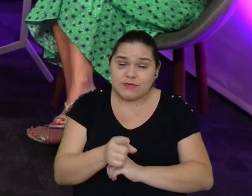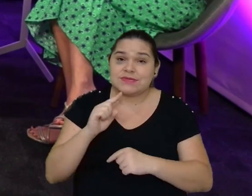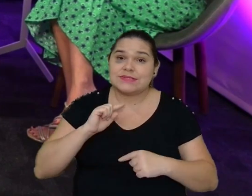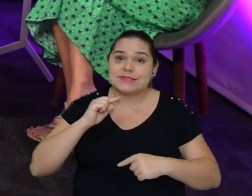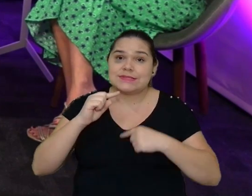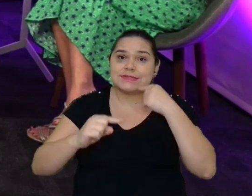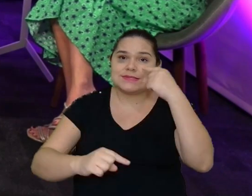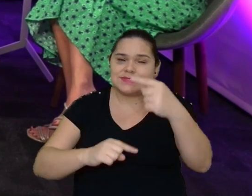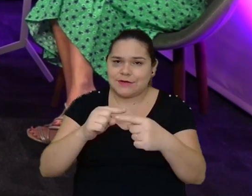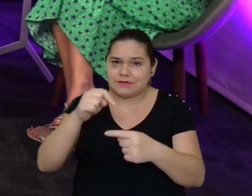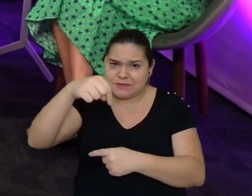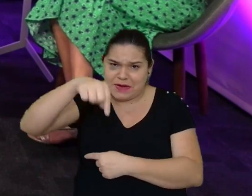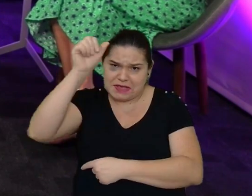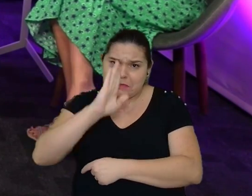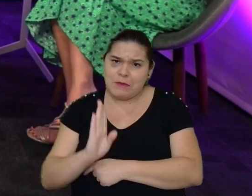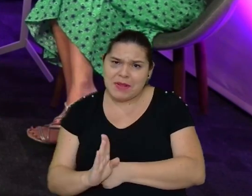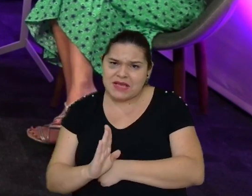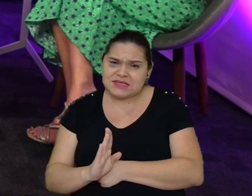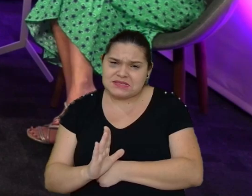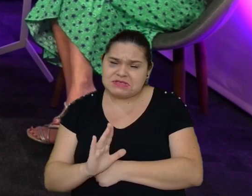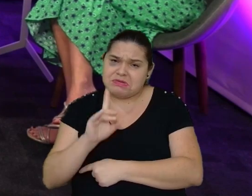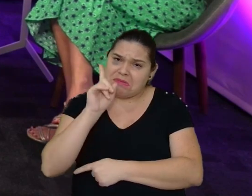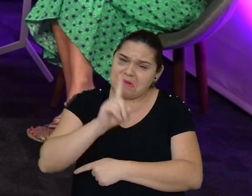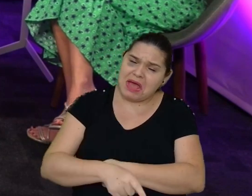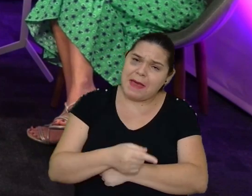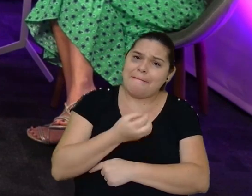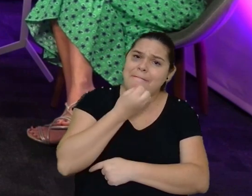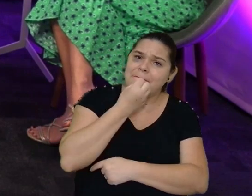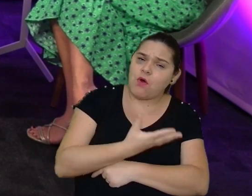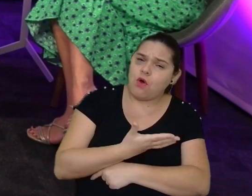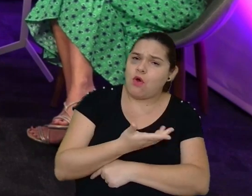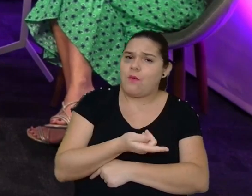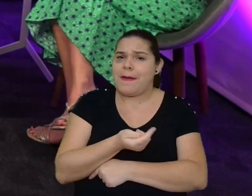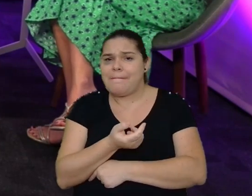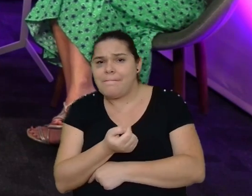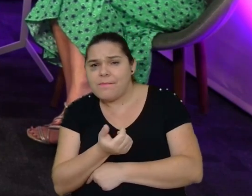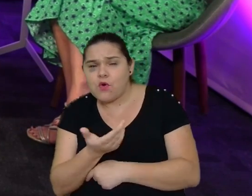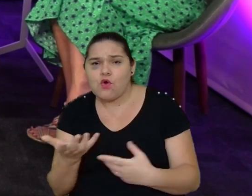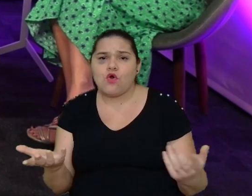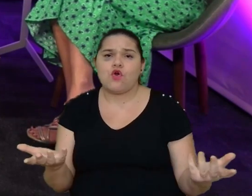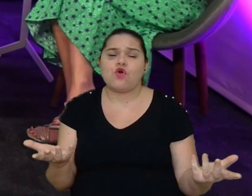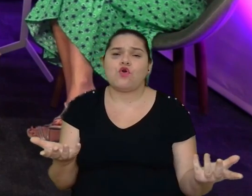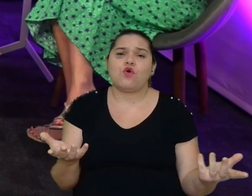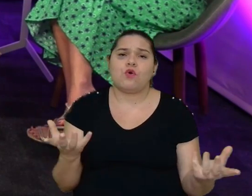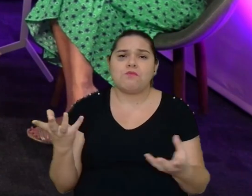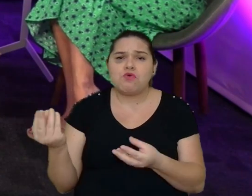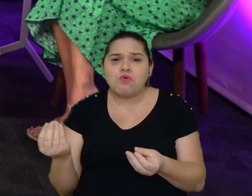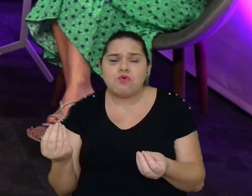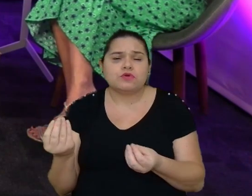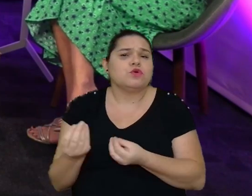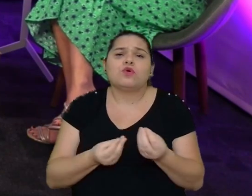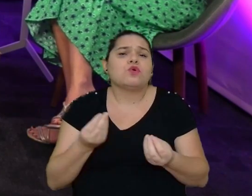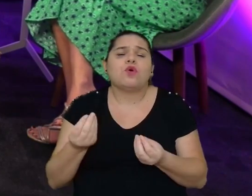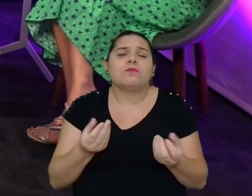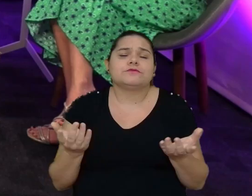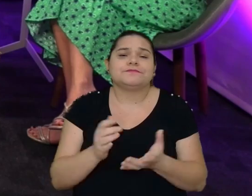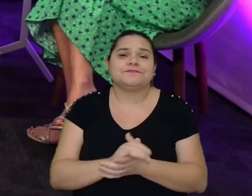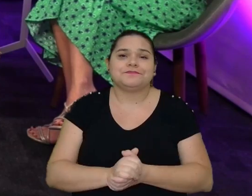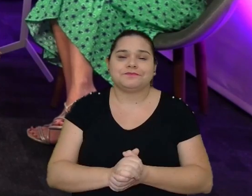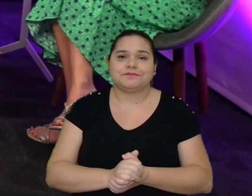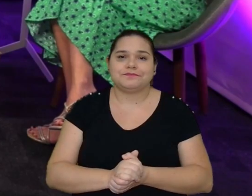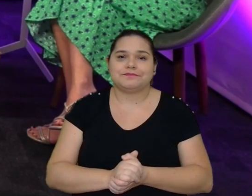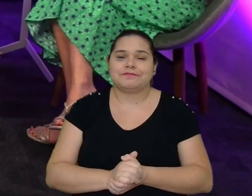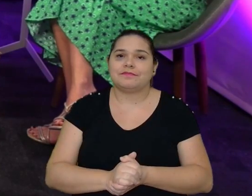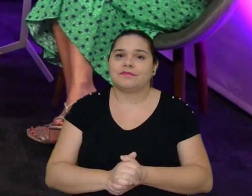Brasil, né? Gigante como é. É o suficiente? Tá faltando? Como que vocês avaliam isso? Vou perguntar pro Fábio. Não é o